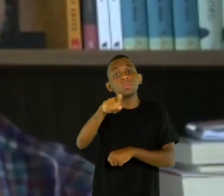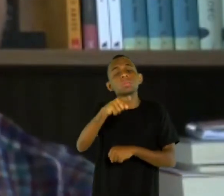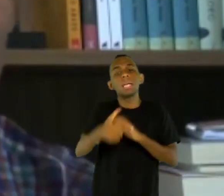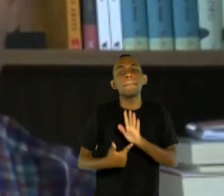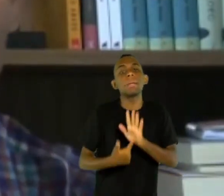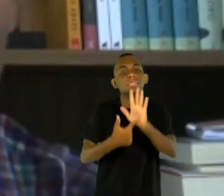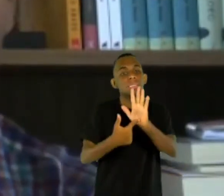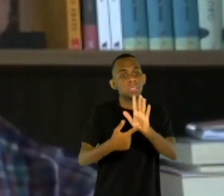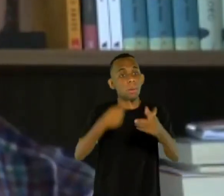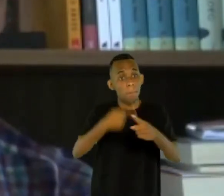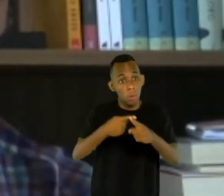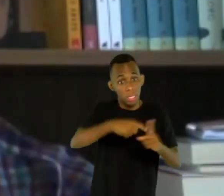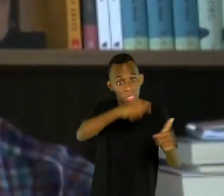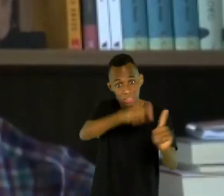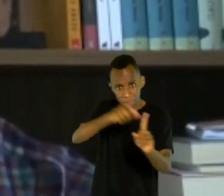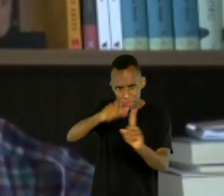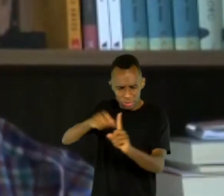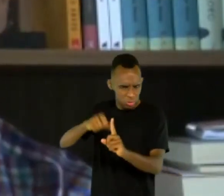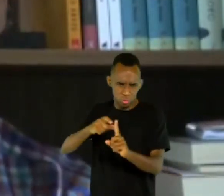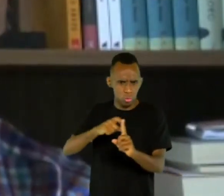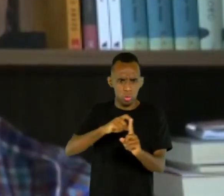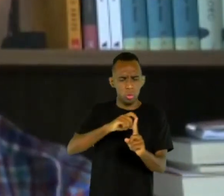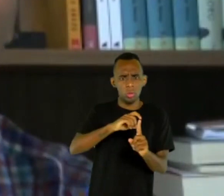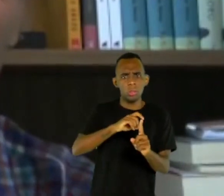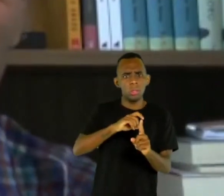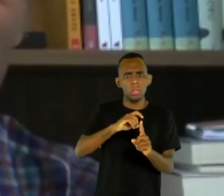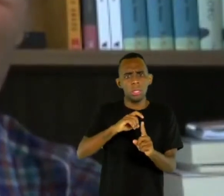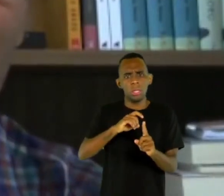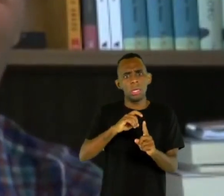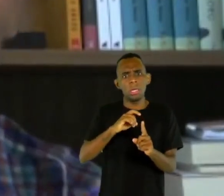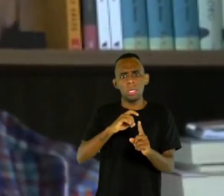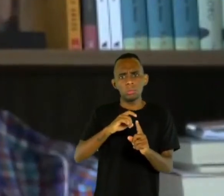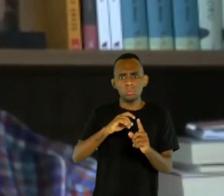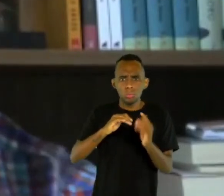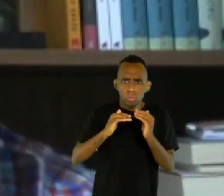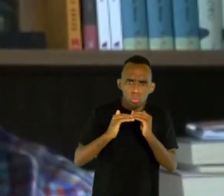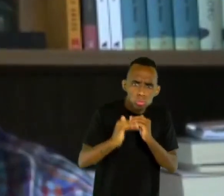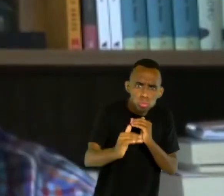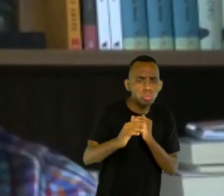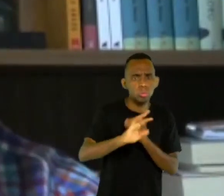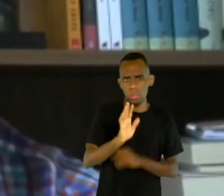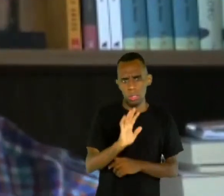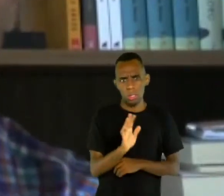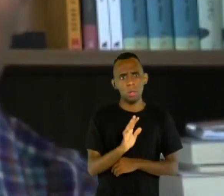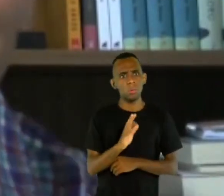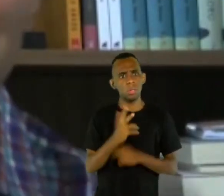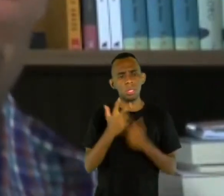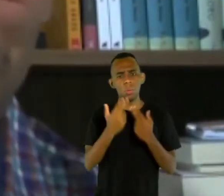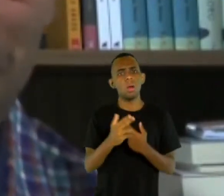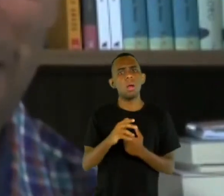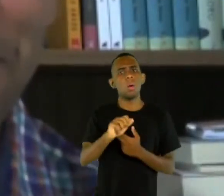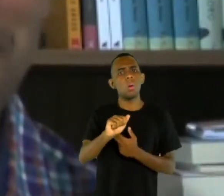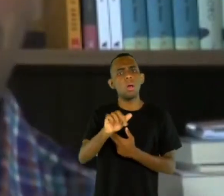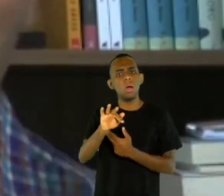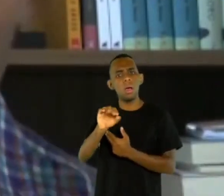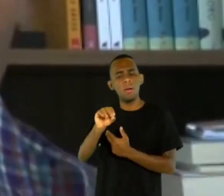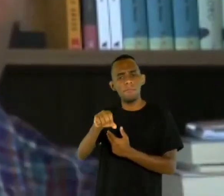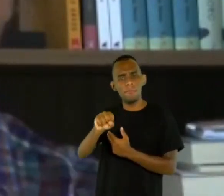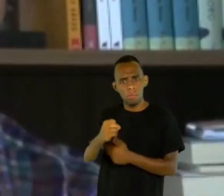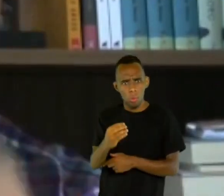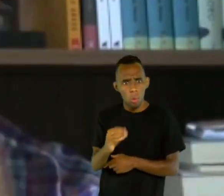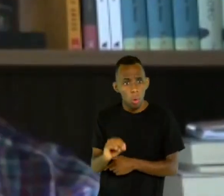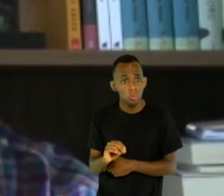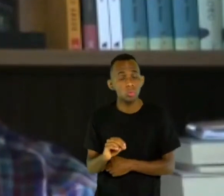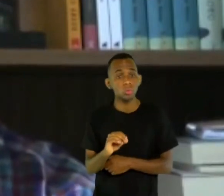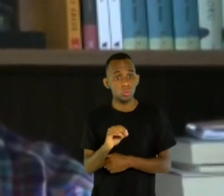os personagens não pensam de uma maneira coesa, assim como o Afonso, né, e outros personagens. O Afonso que